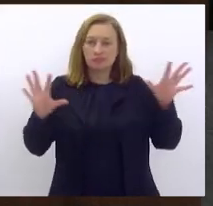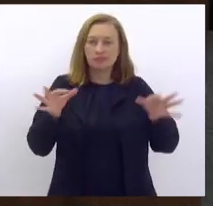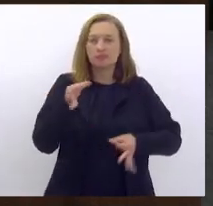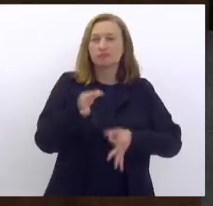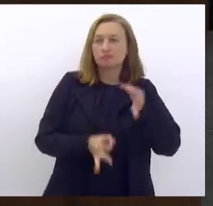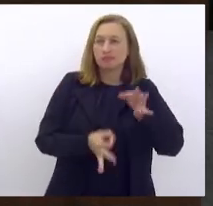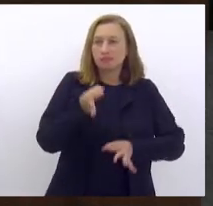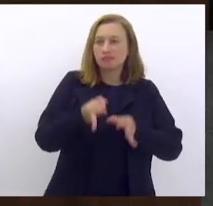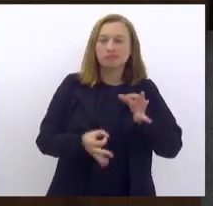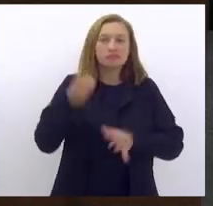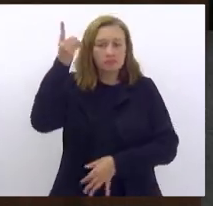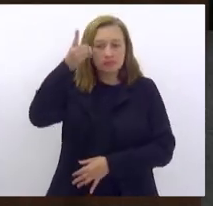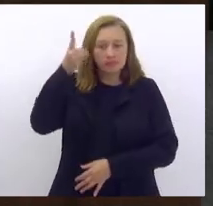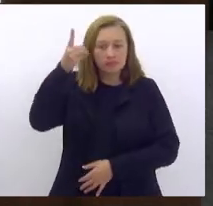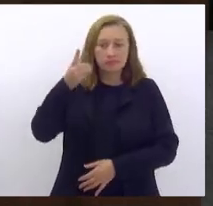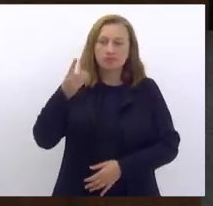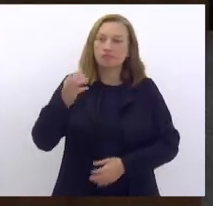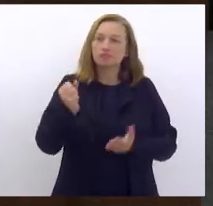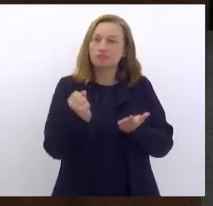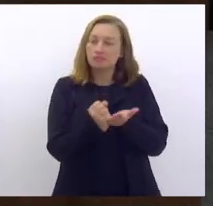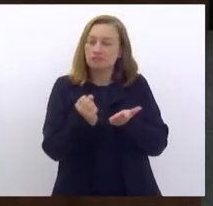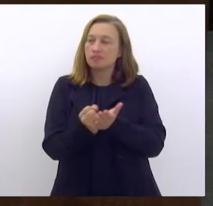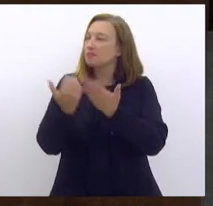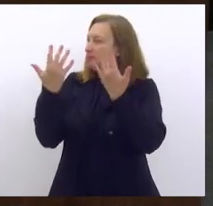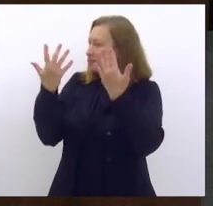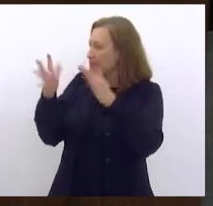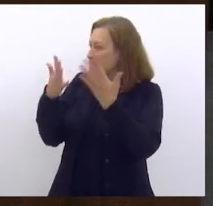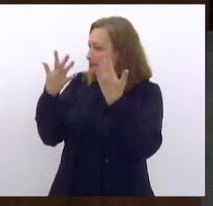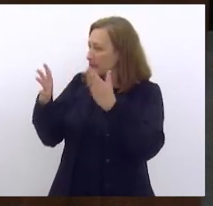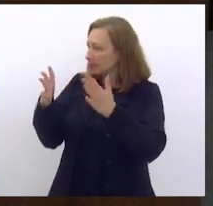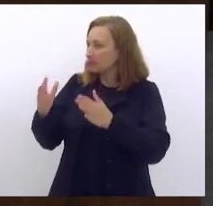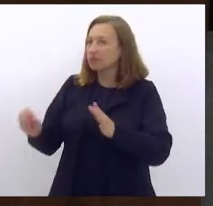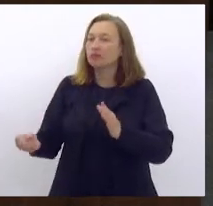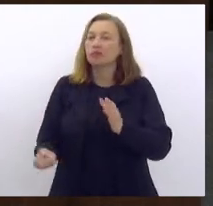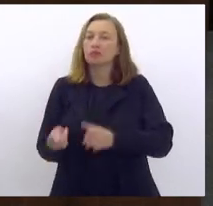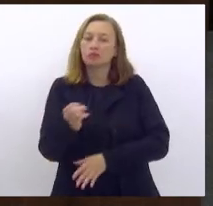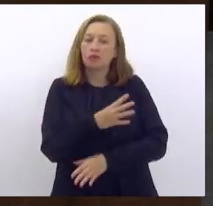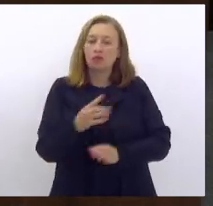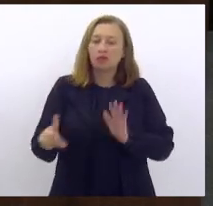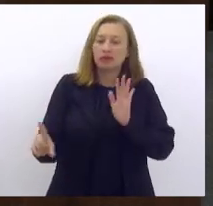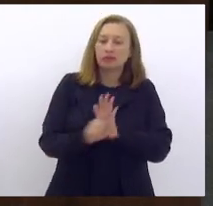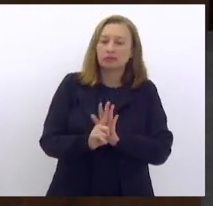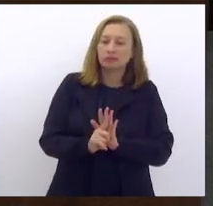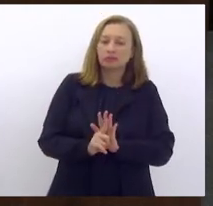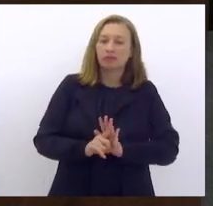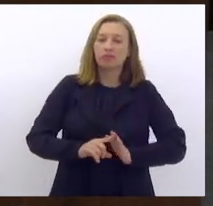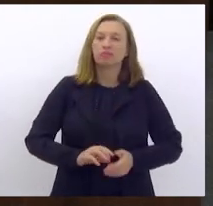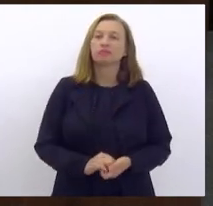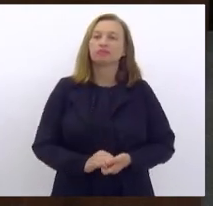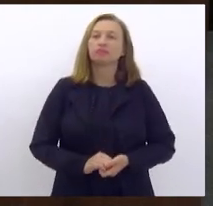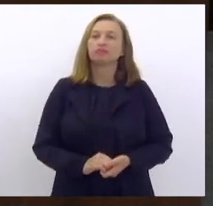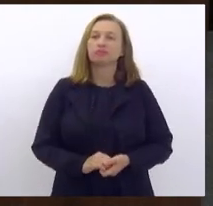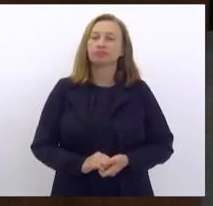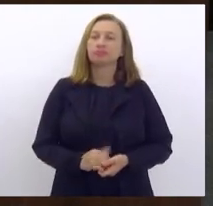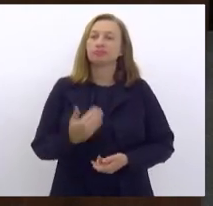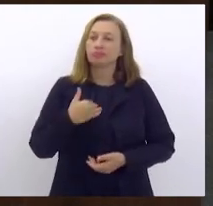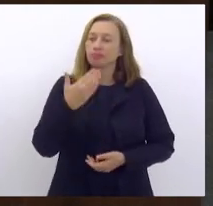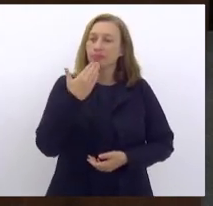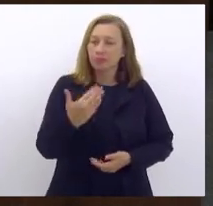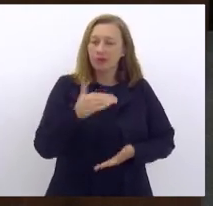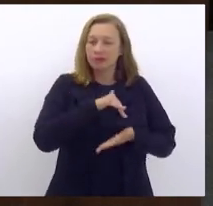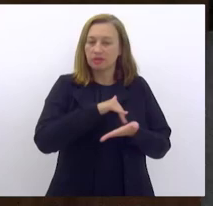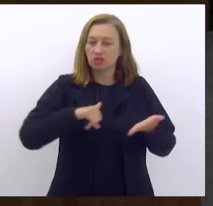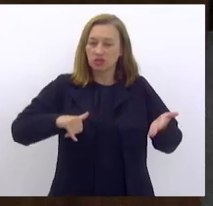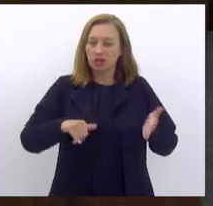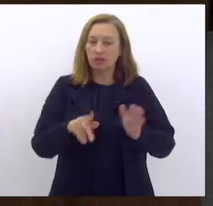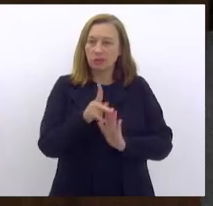justo do deputado Samuel Malafaia, parabenizando pela nova lei, parabenizando, e dizendo que, então, eu peço a retirada